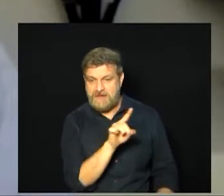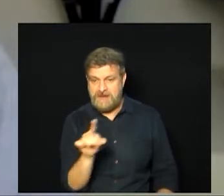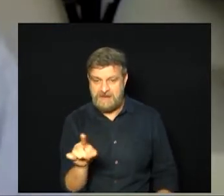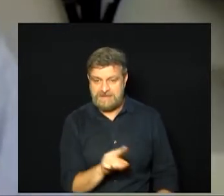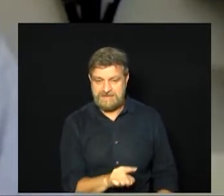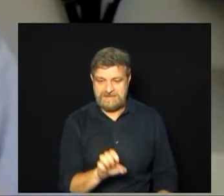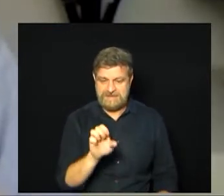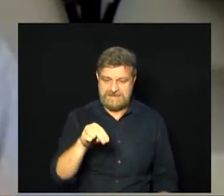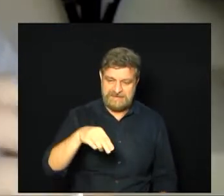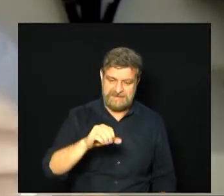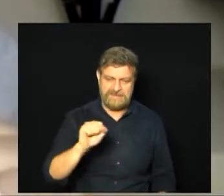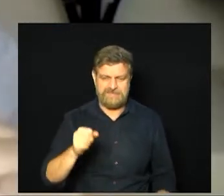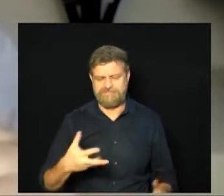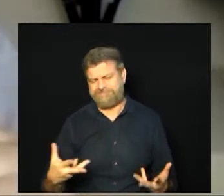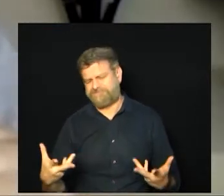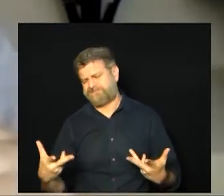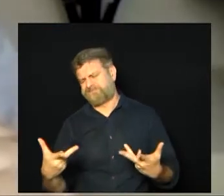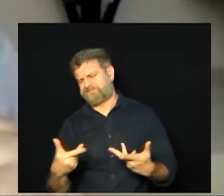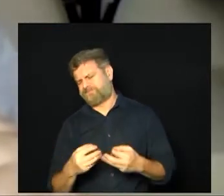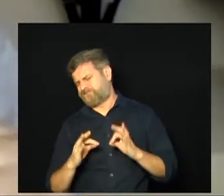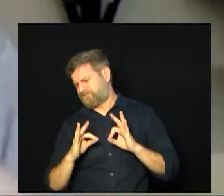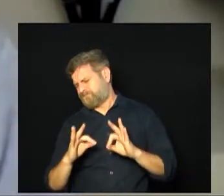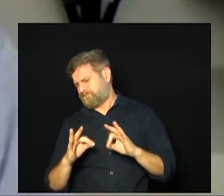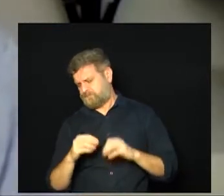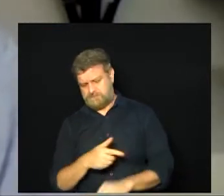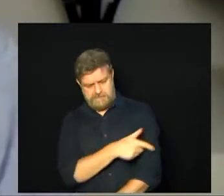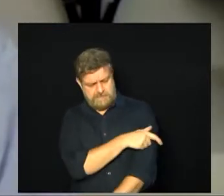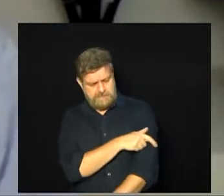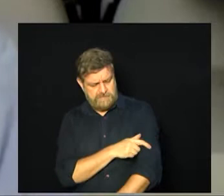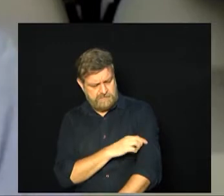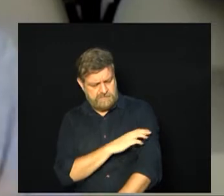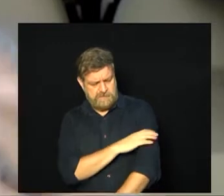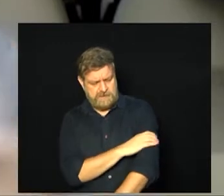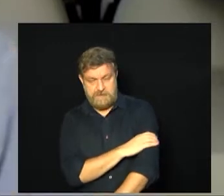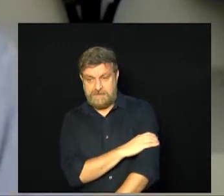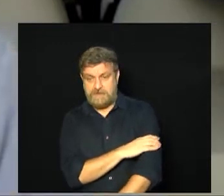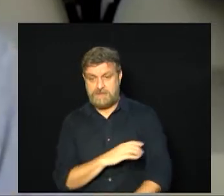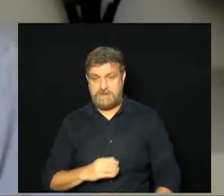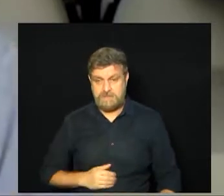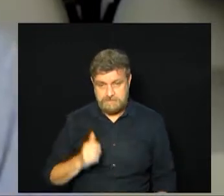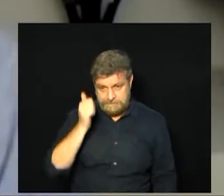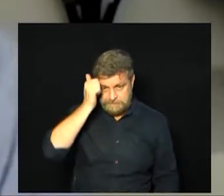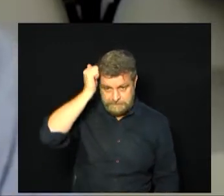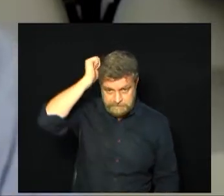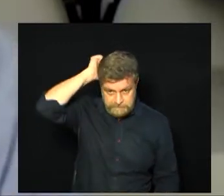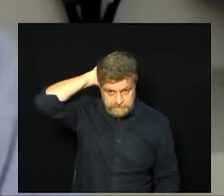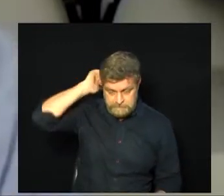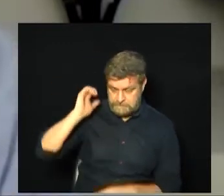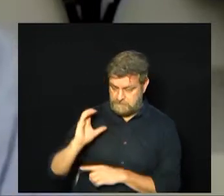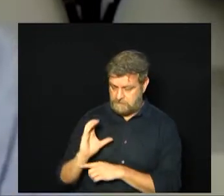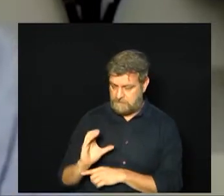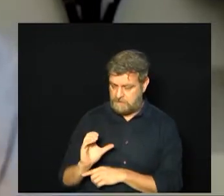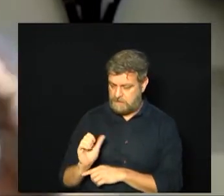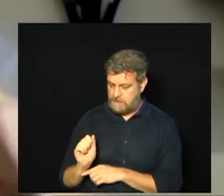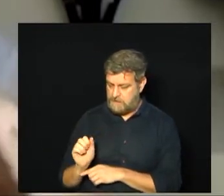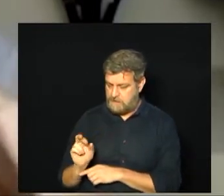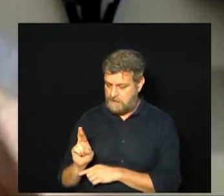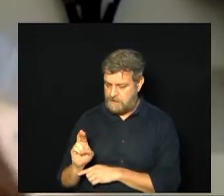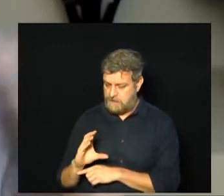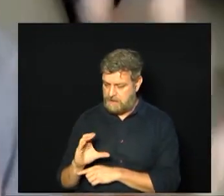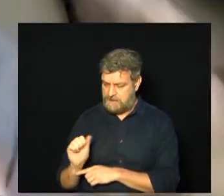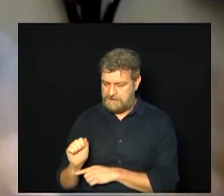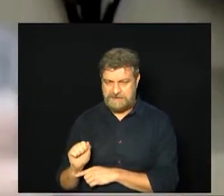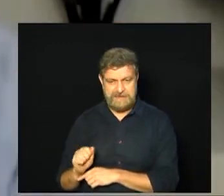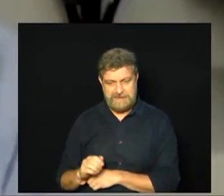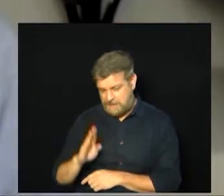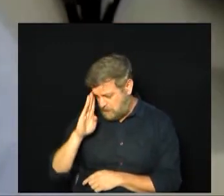outro extra série. Capitão Careca, não preciso falar, esse Careca, para mim, foi o maior centroavante da história do futebol